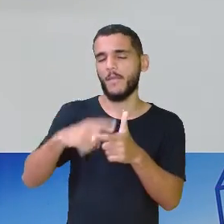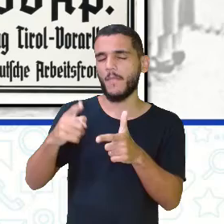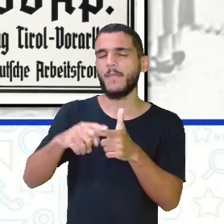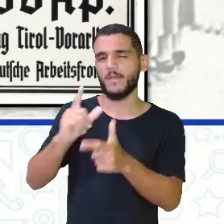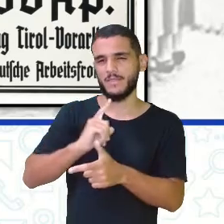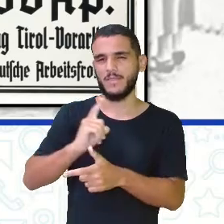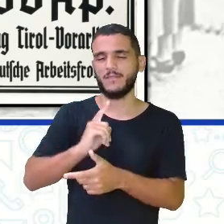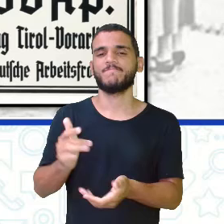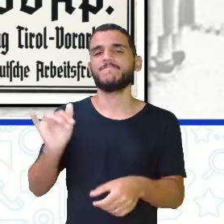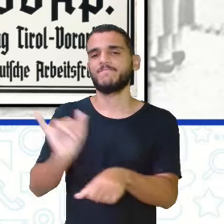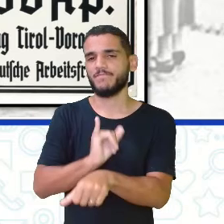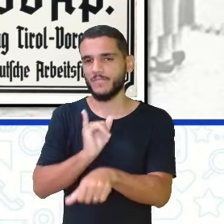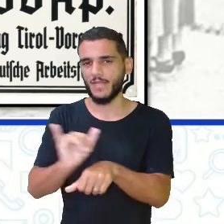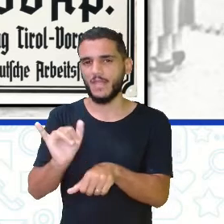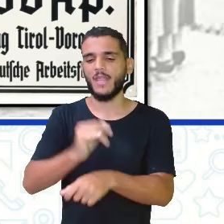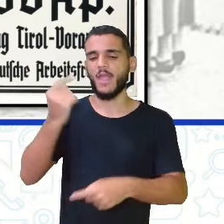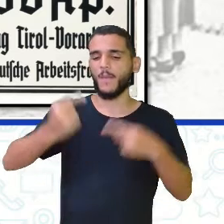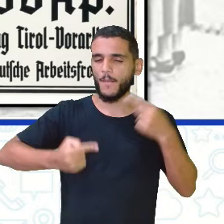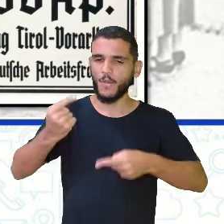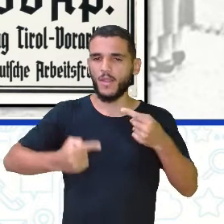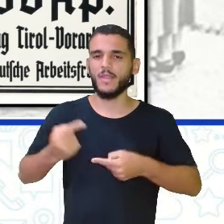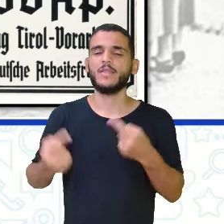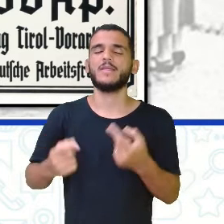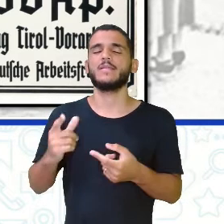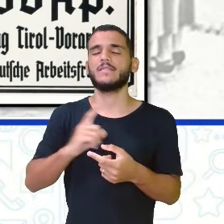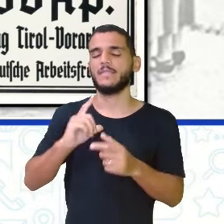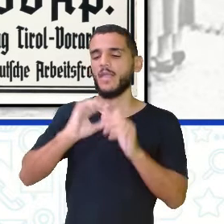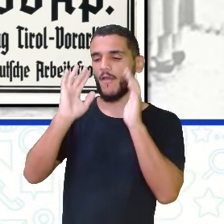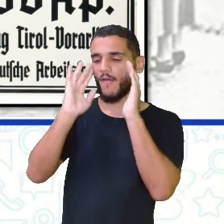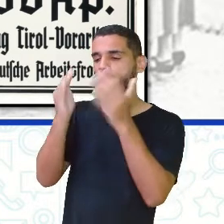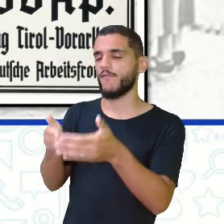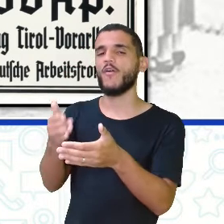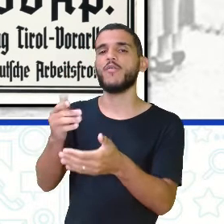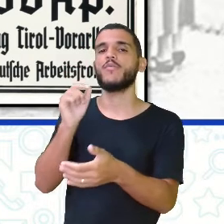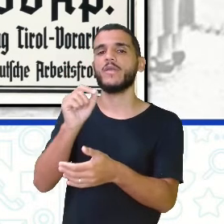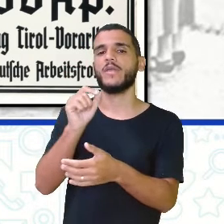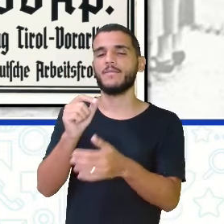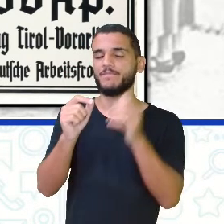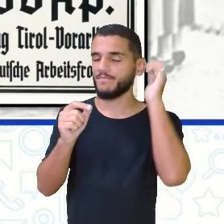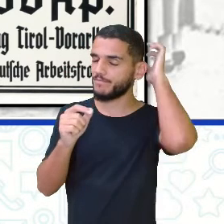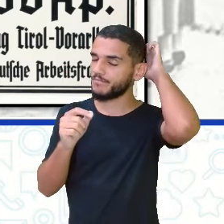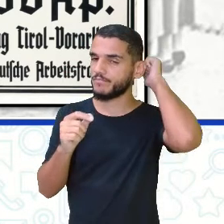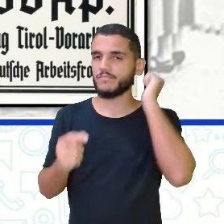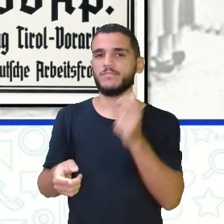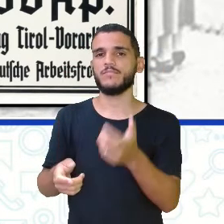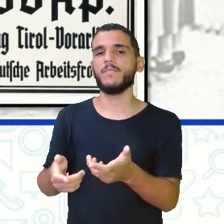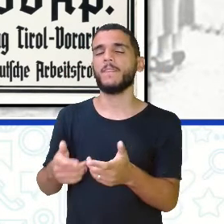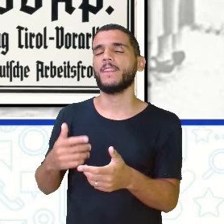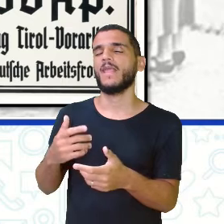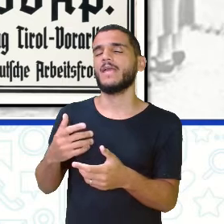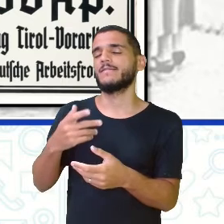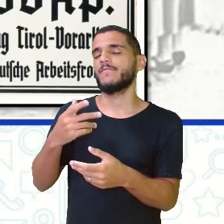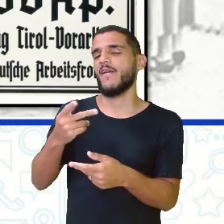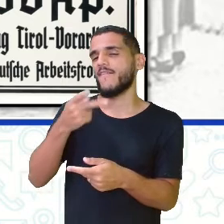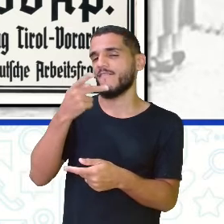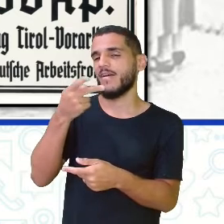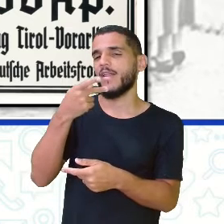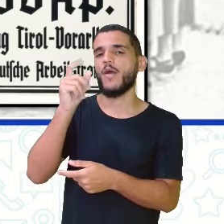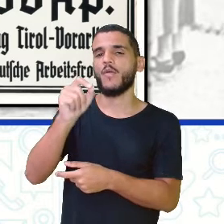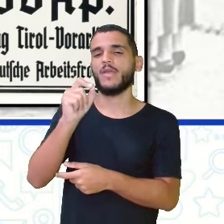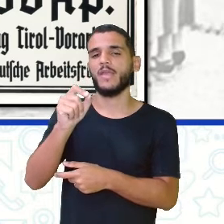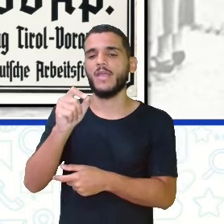A estratégia política nazista focou em um discurso anti-grandes empresas, anti-burguês, em uma